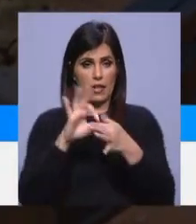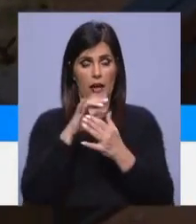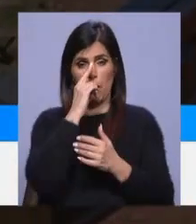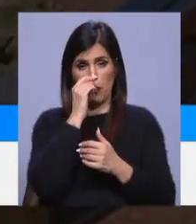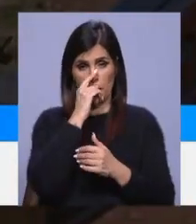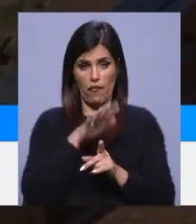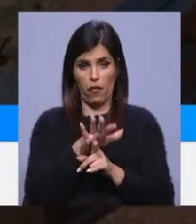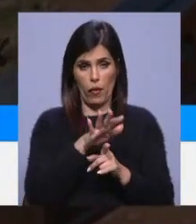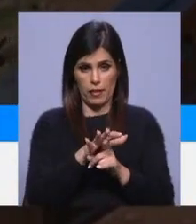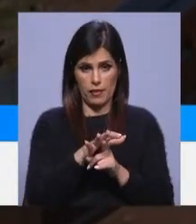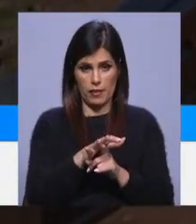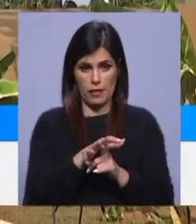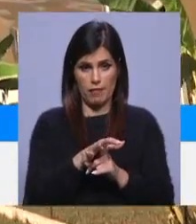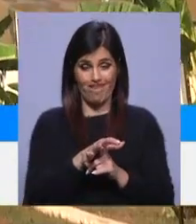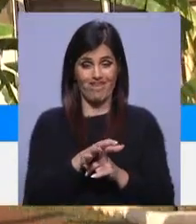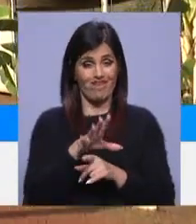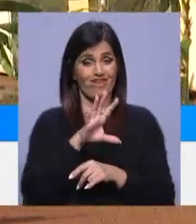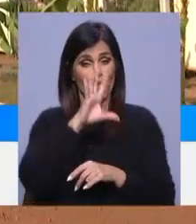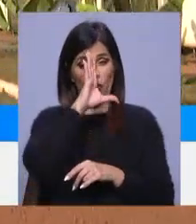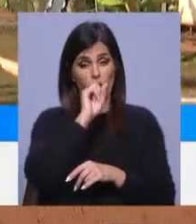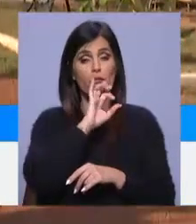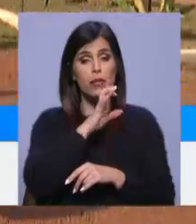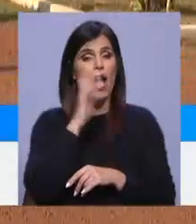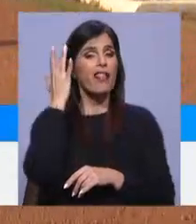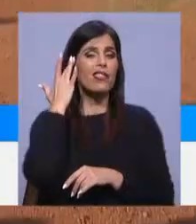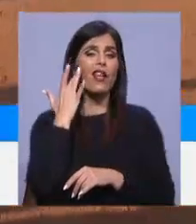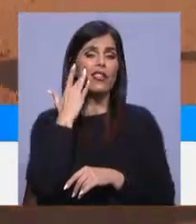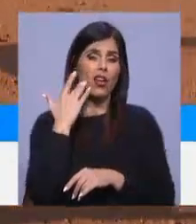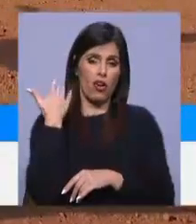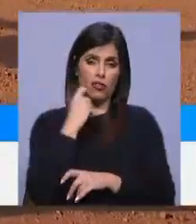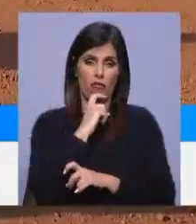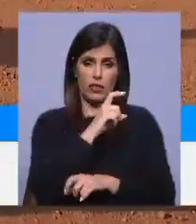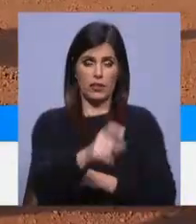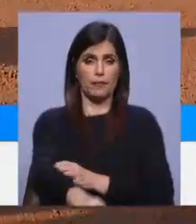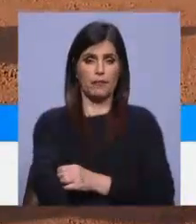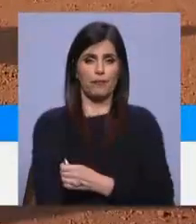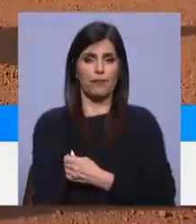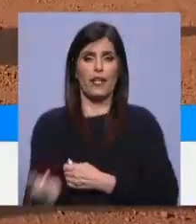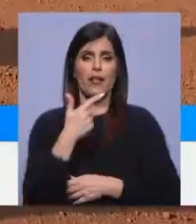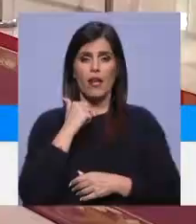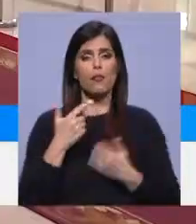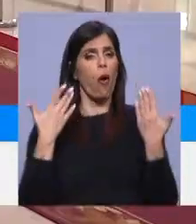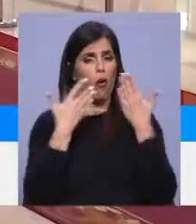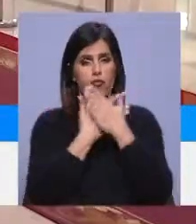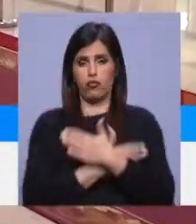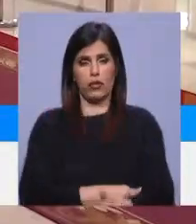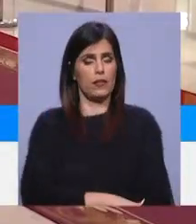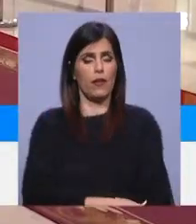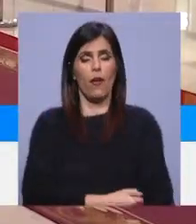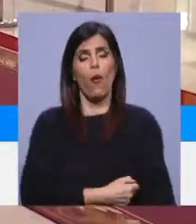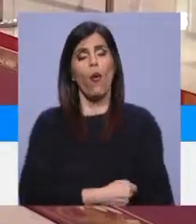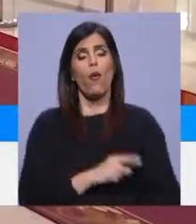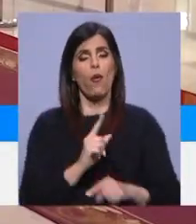com influência no regime do país. António Costa deixa o alerta. Não se confunda aquilo que é a